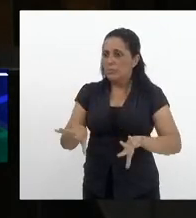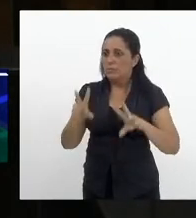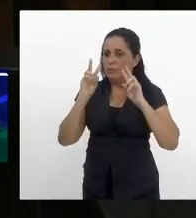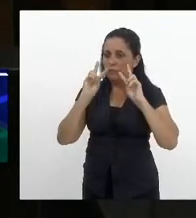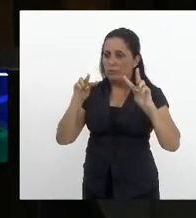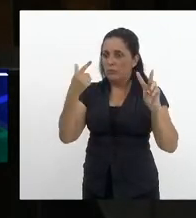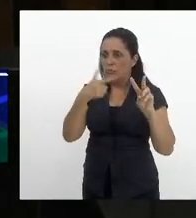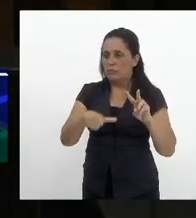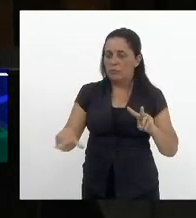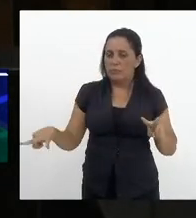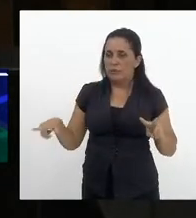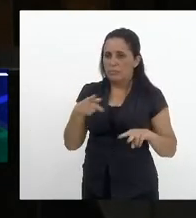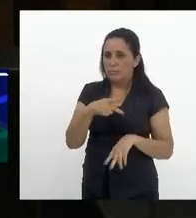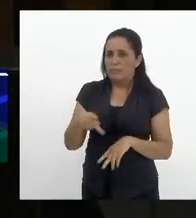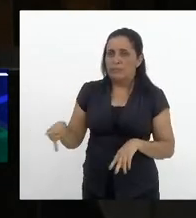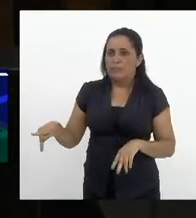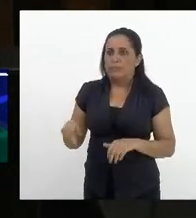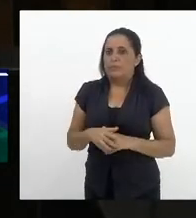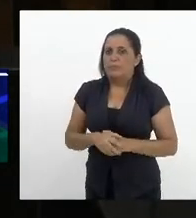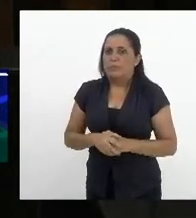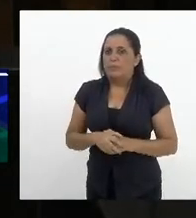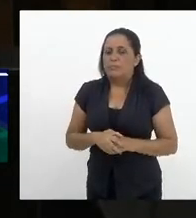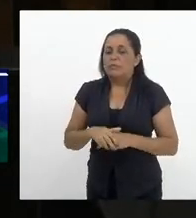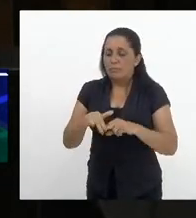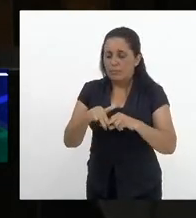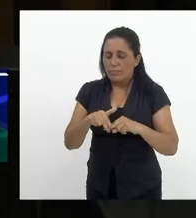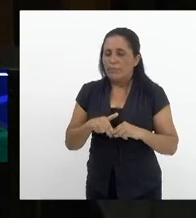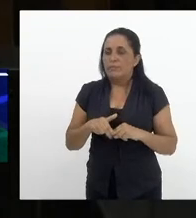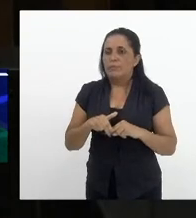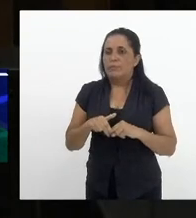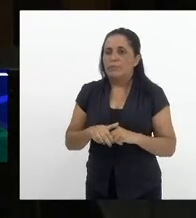vê-lo de novo, senhor presidente. Por isso,